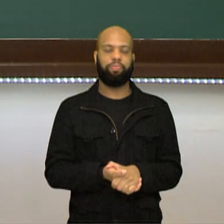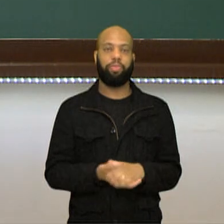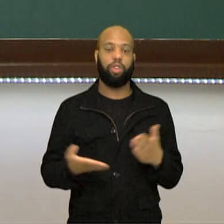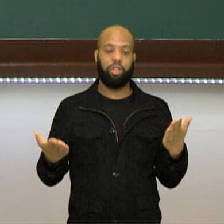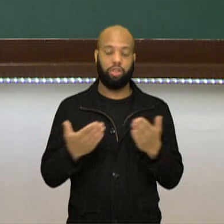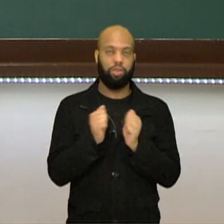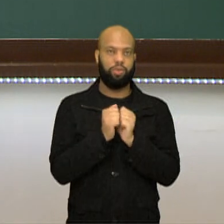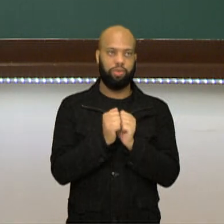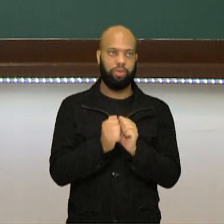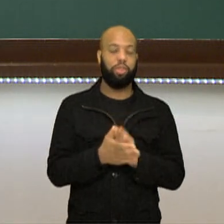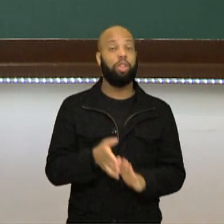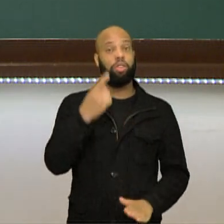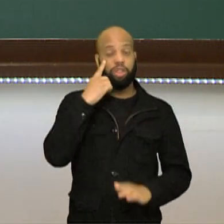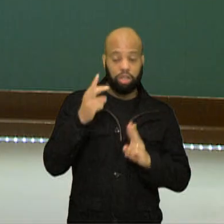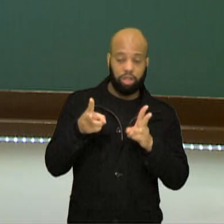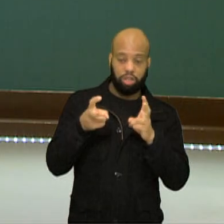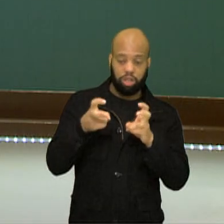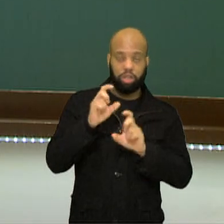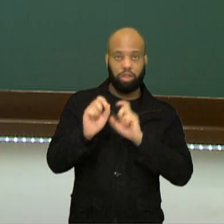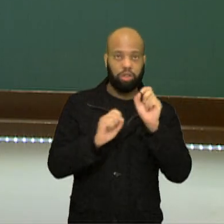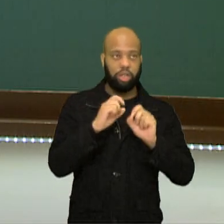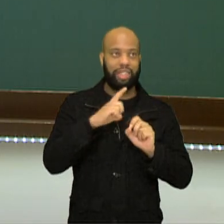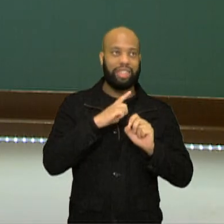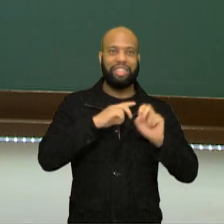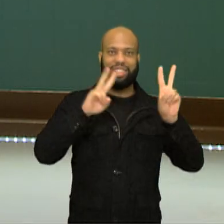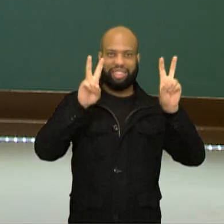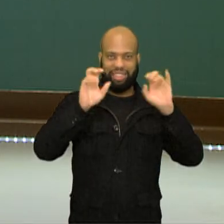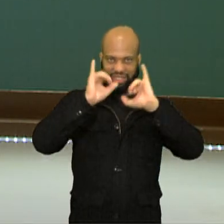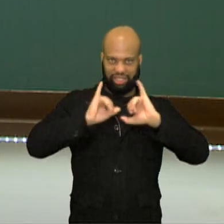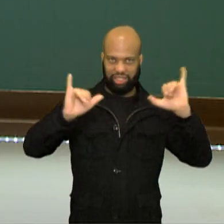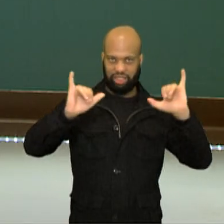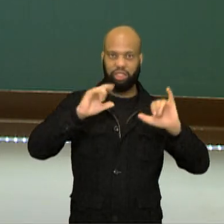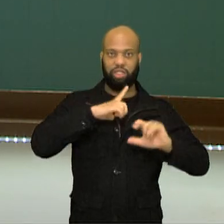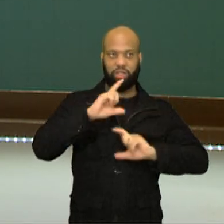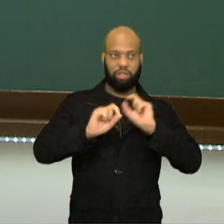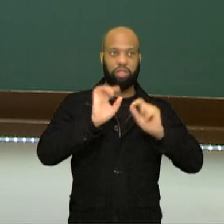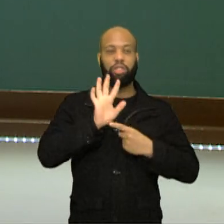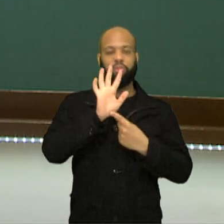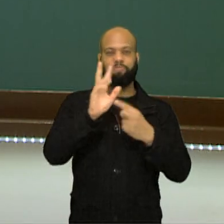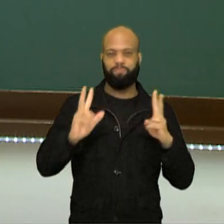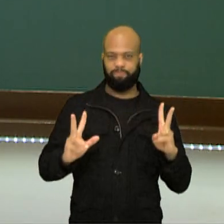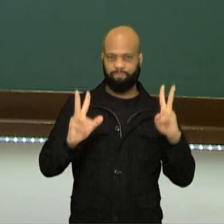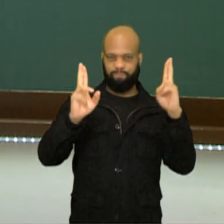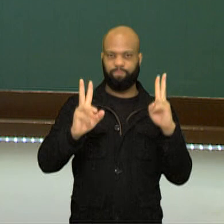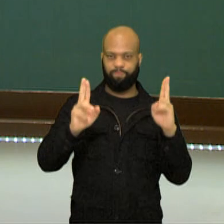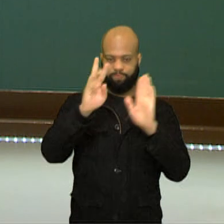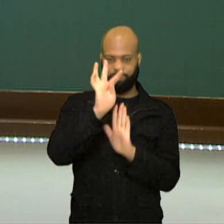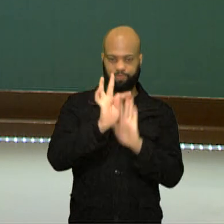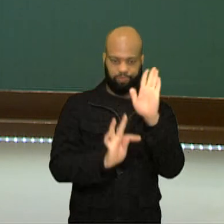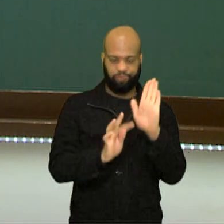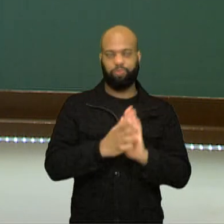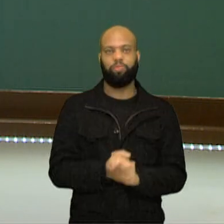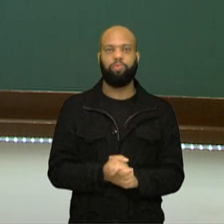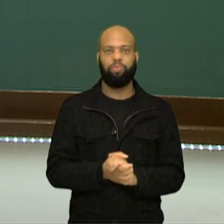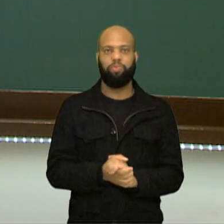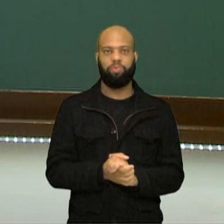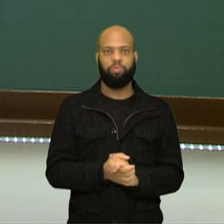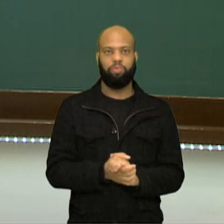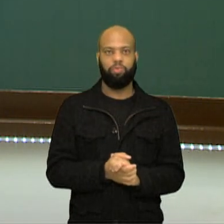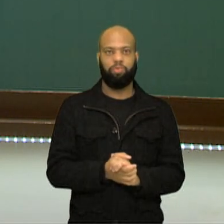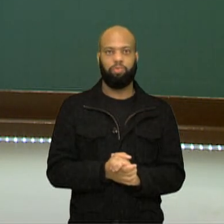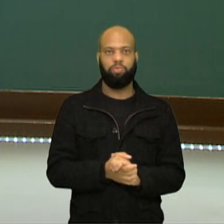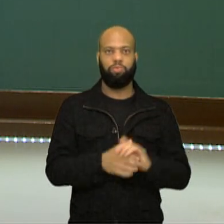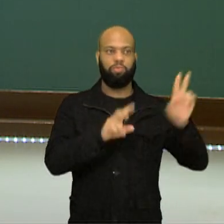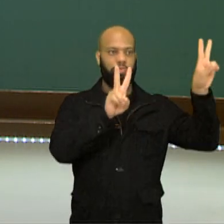Vamos juntos, minha gente. Observem que o enunciado traz um recorte e ele, justamente por ser um recorte, uma citação